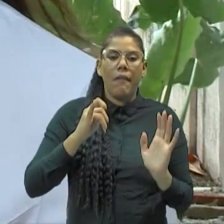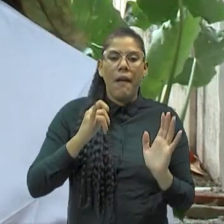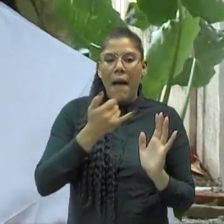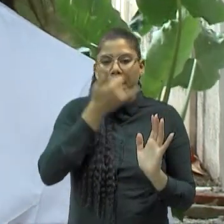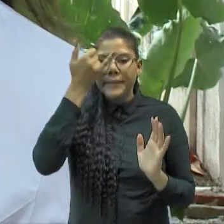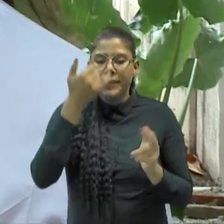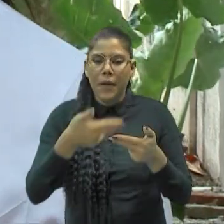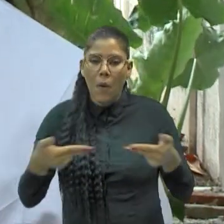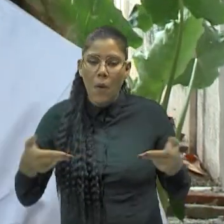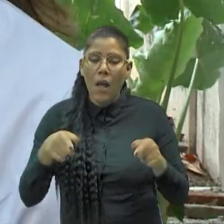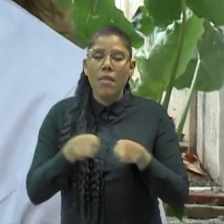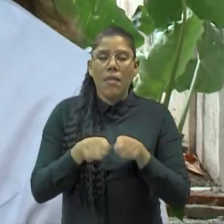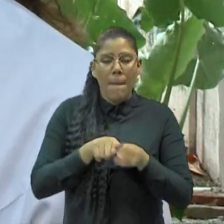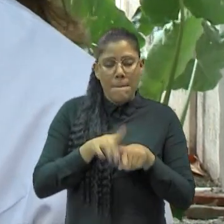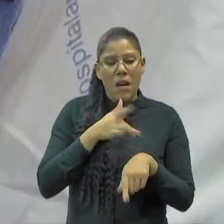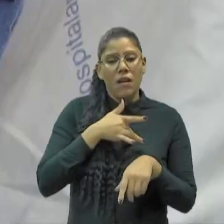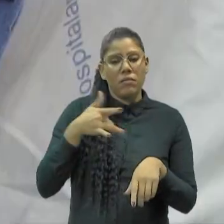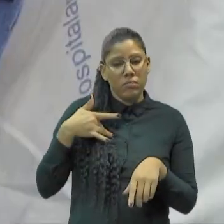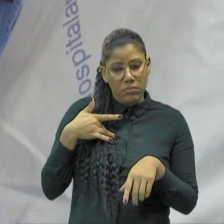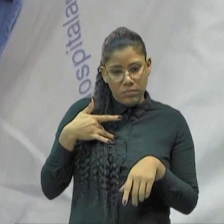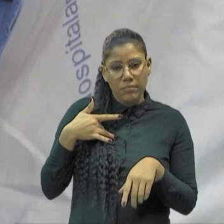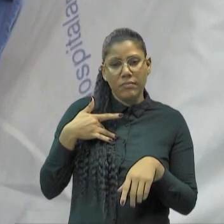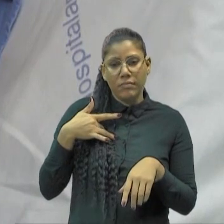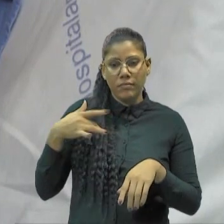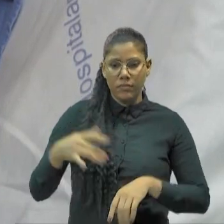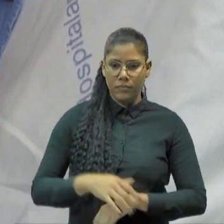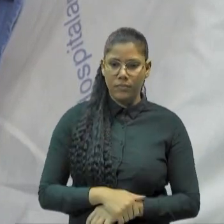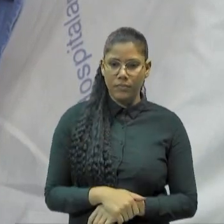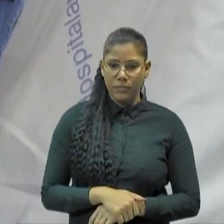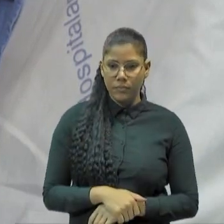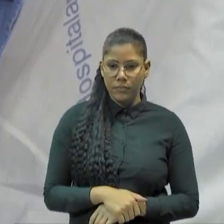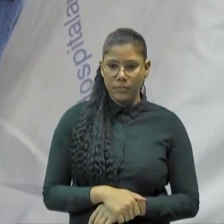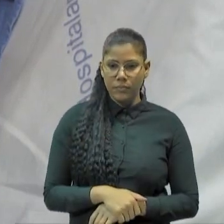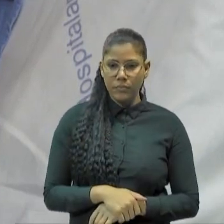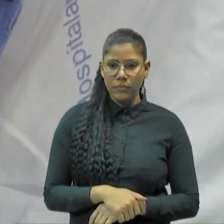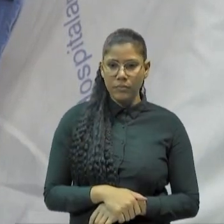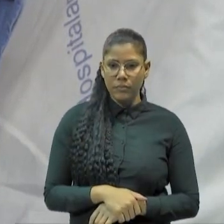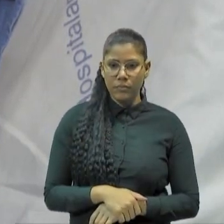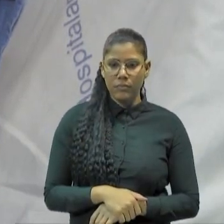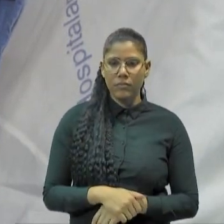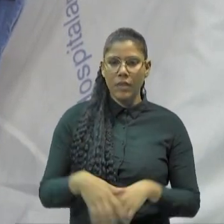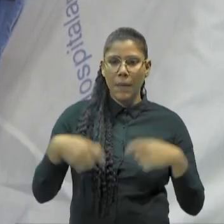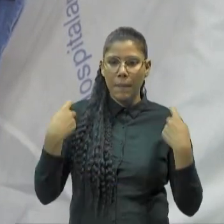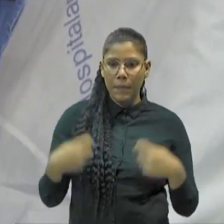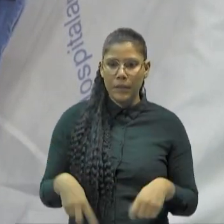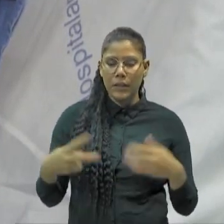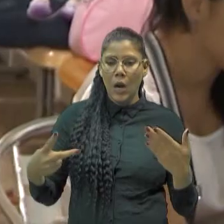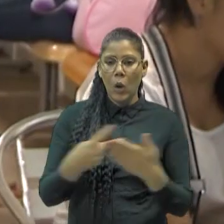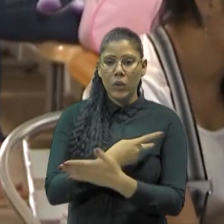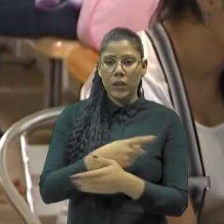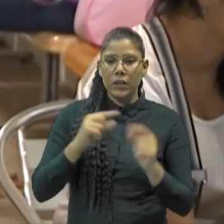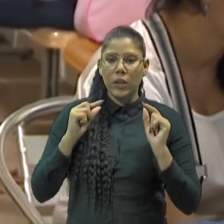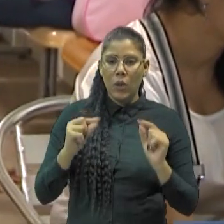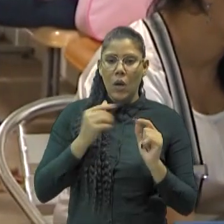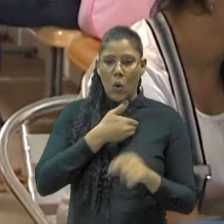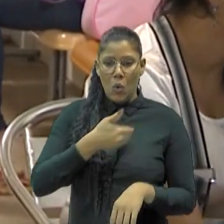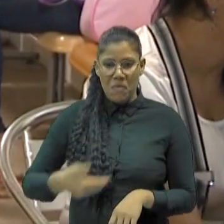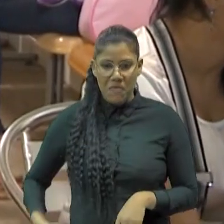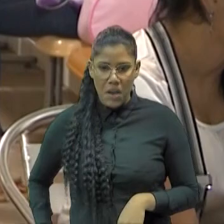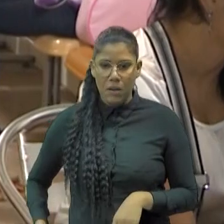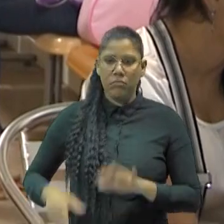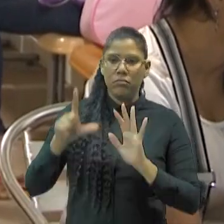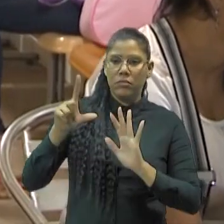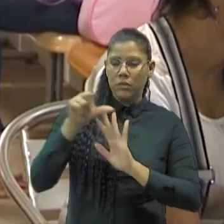também constitui uma infância saudável. As ações devem acontecer de maneira articulada entre poder executivo, legislativo